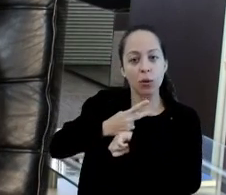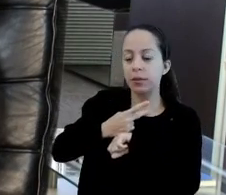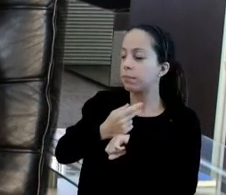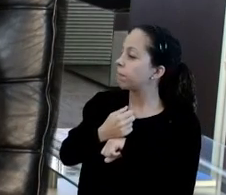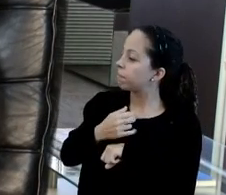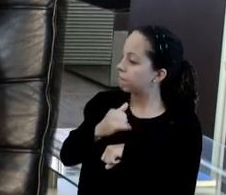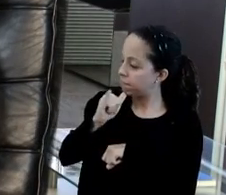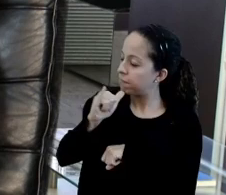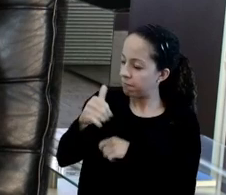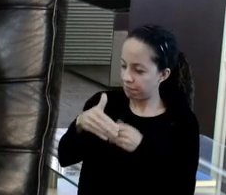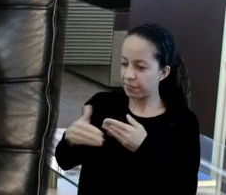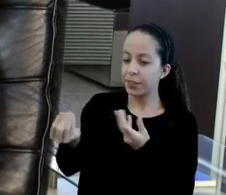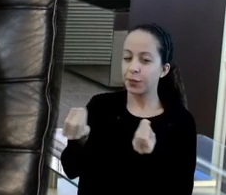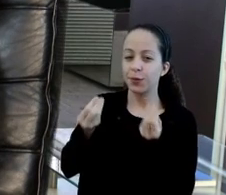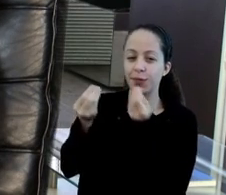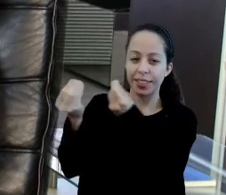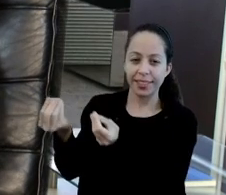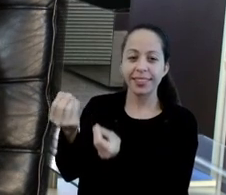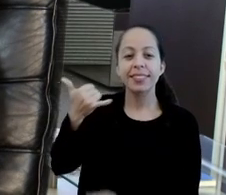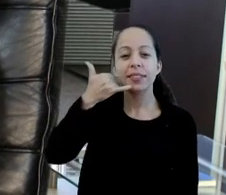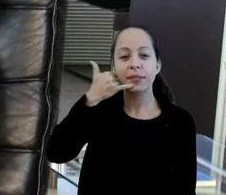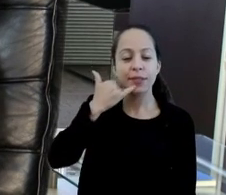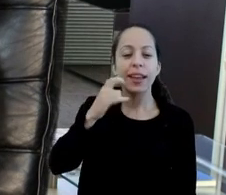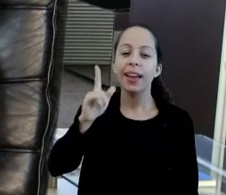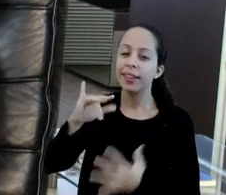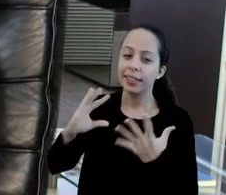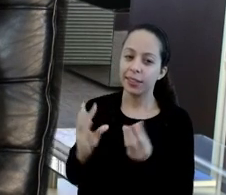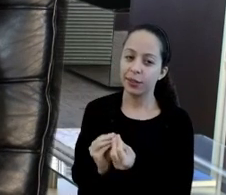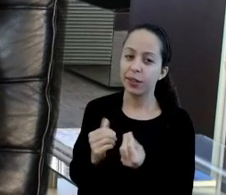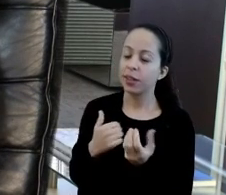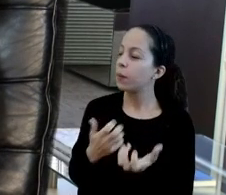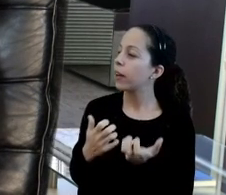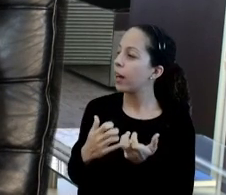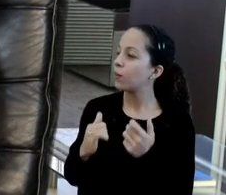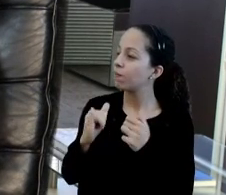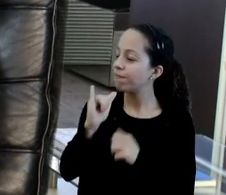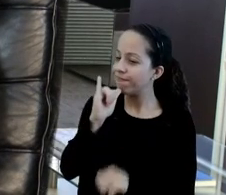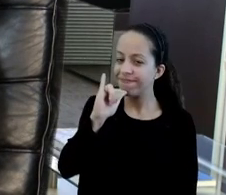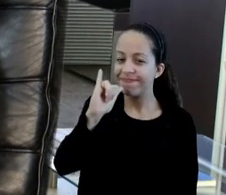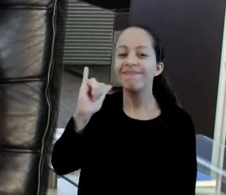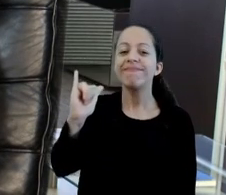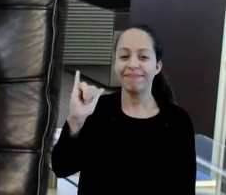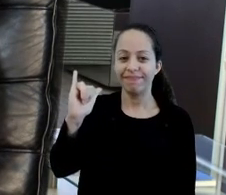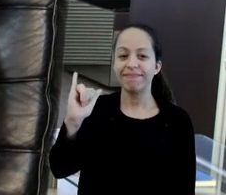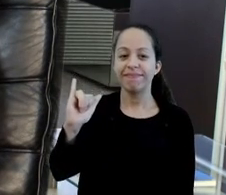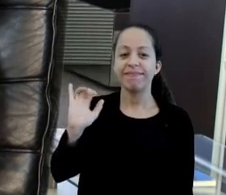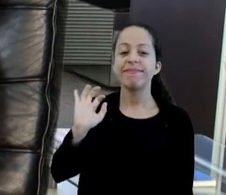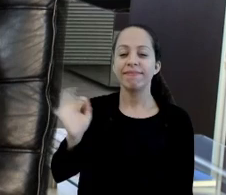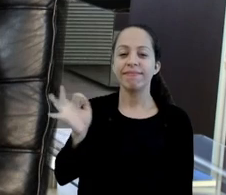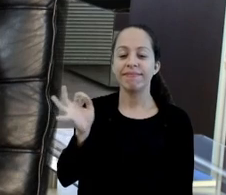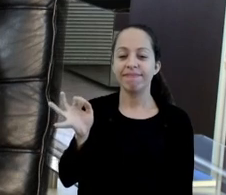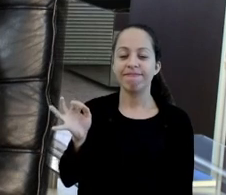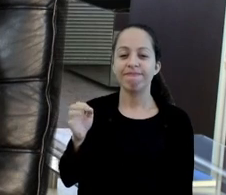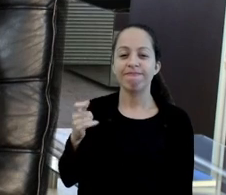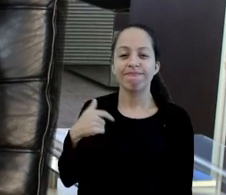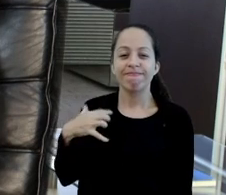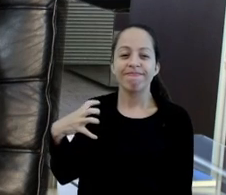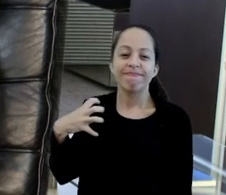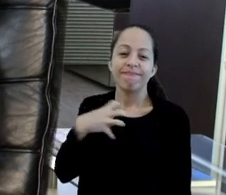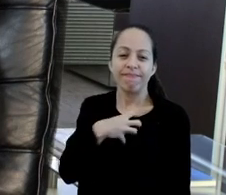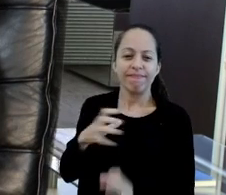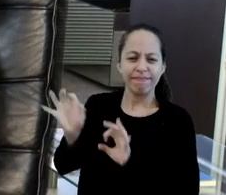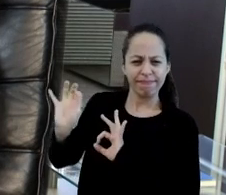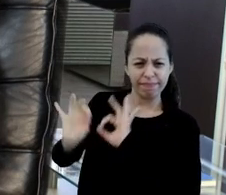telefone. Então, é esse o recado que eu queria finalizar, que eu sou um celeiro de